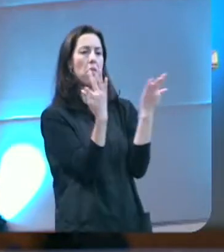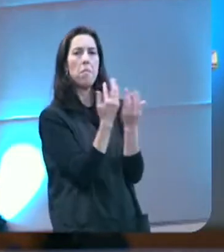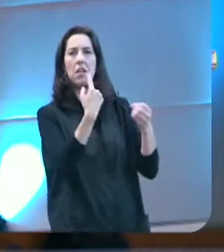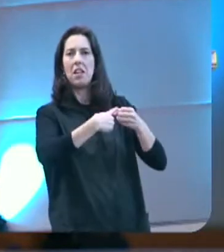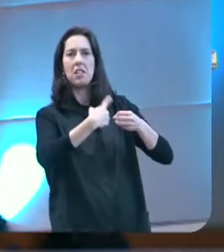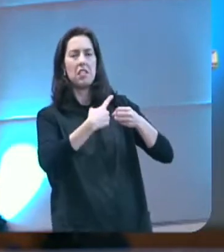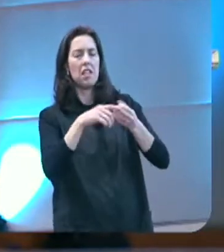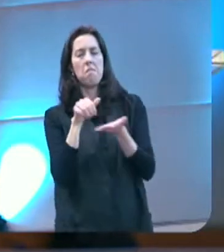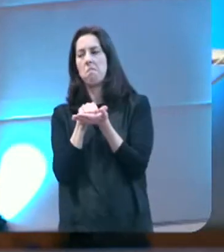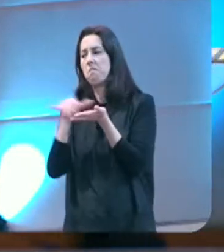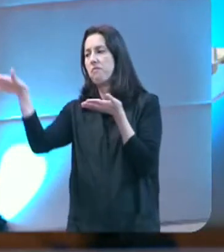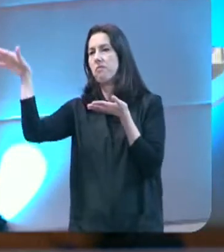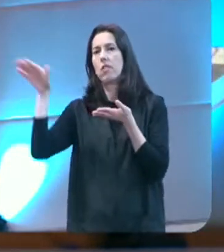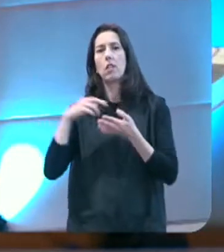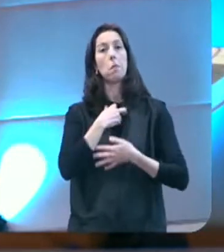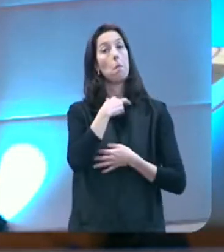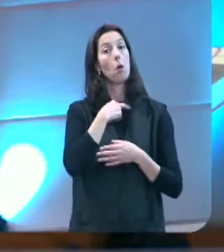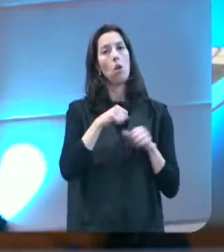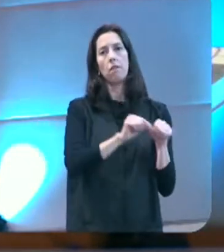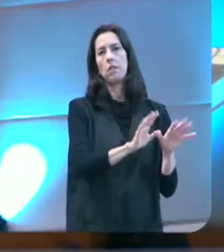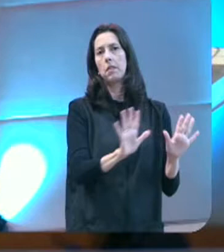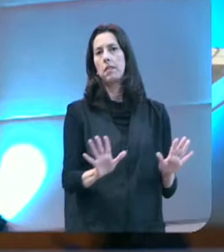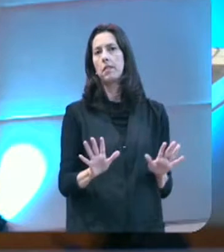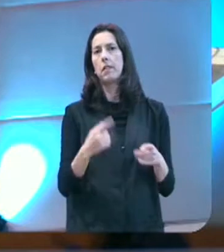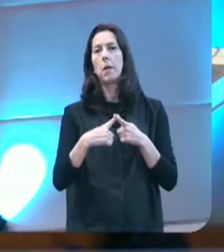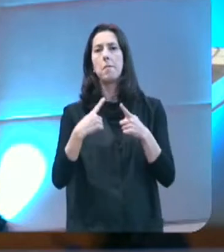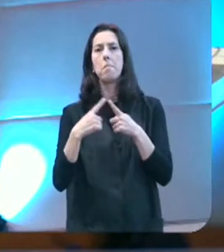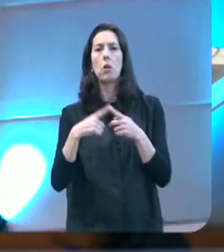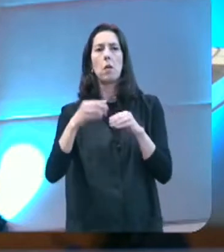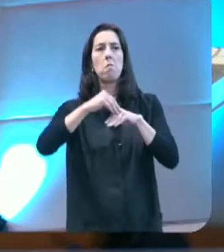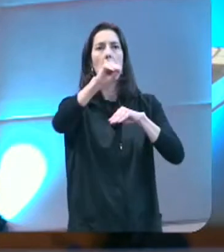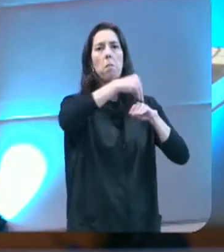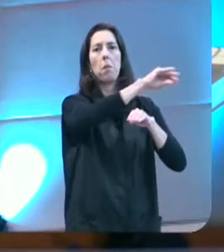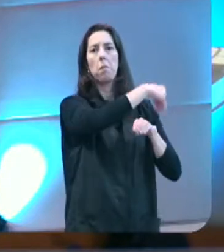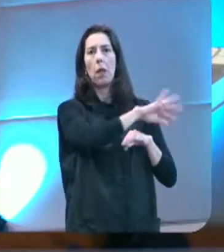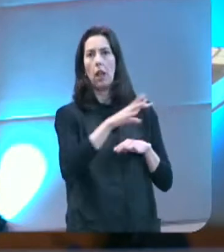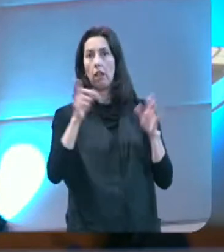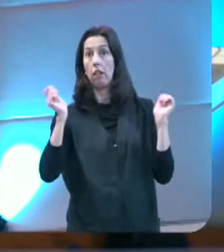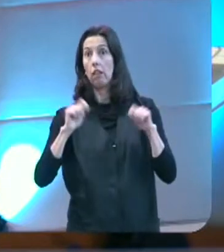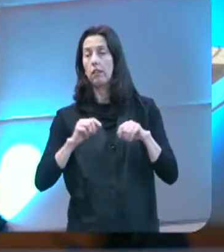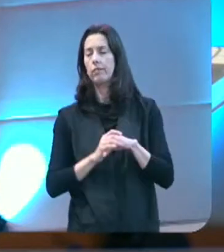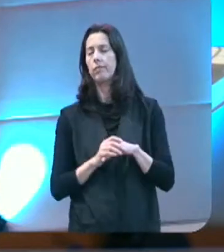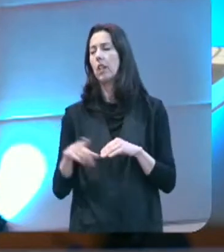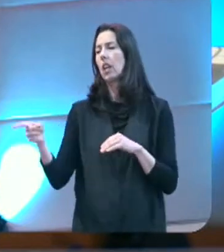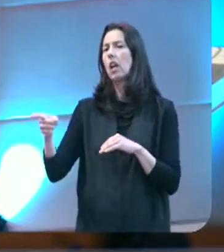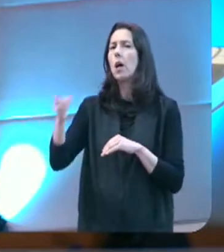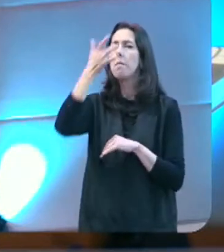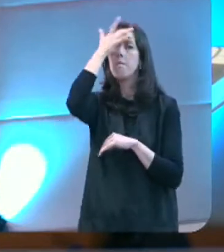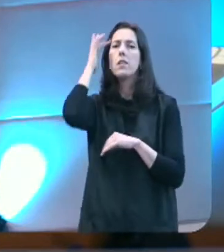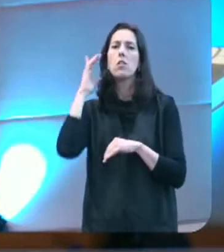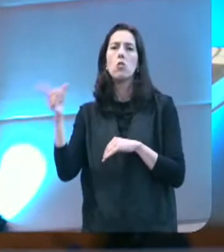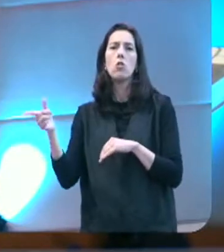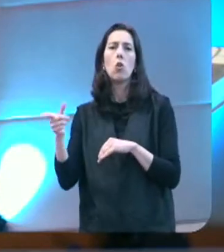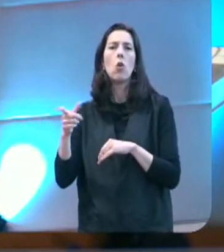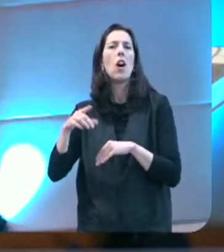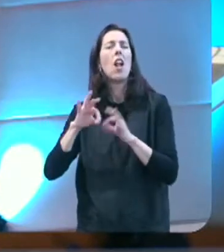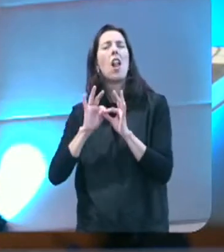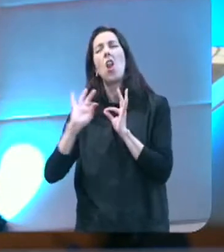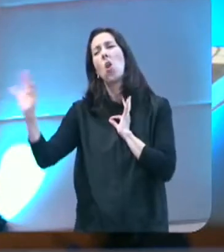Então, um leproso, ele ficava longe de tudo o que era bom, longe de quem